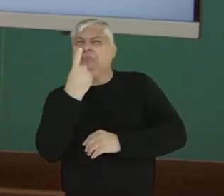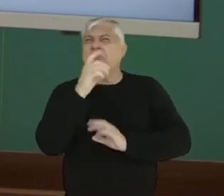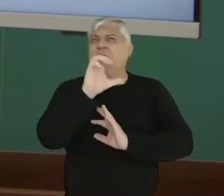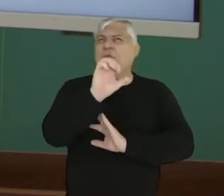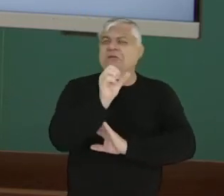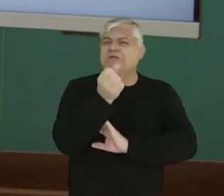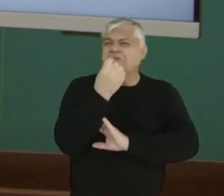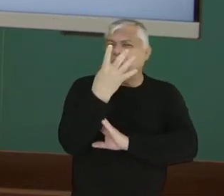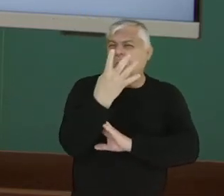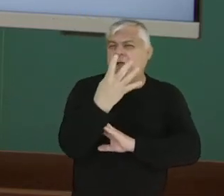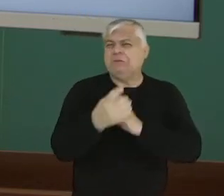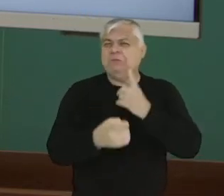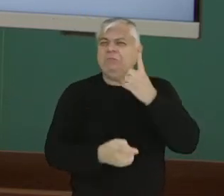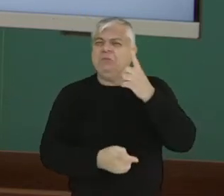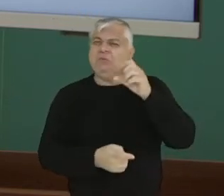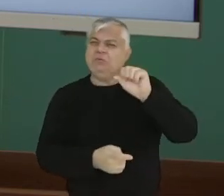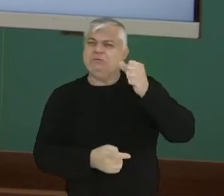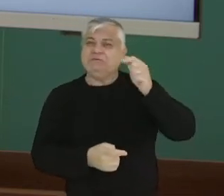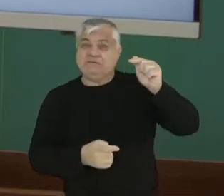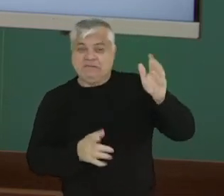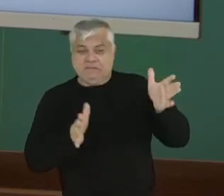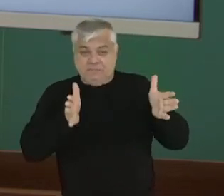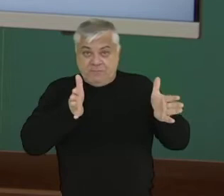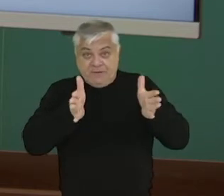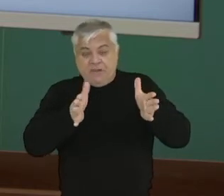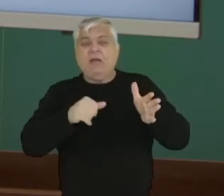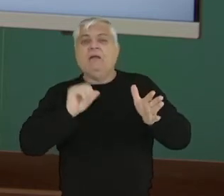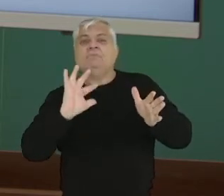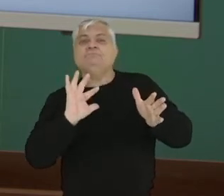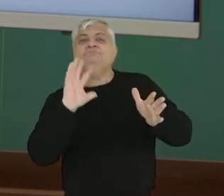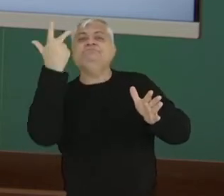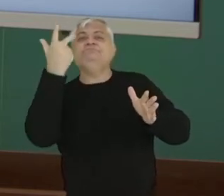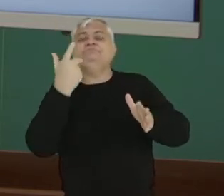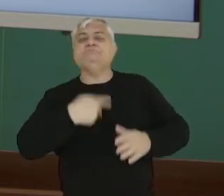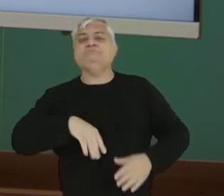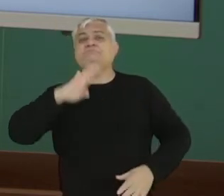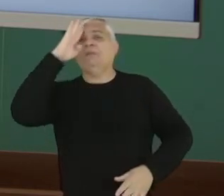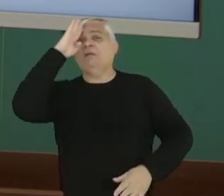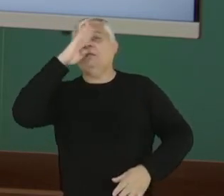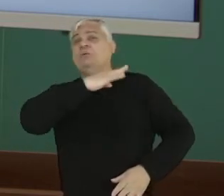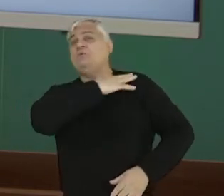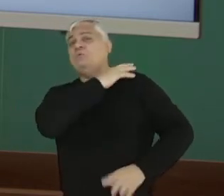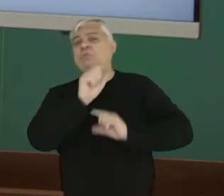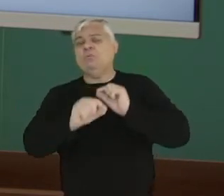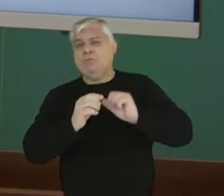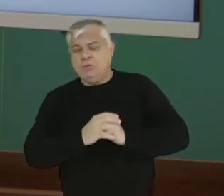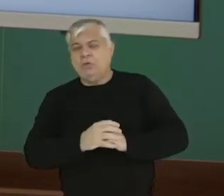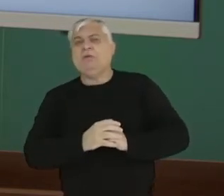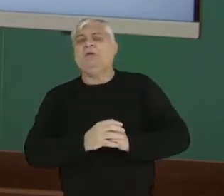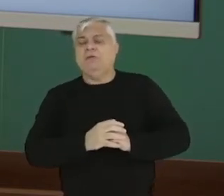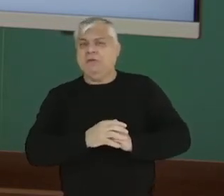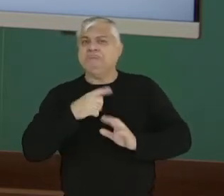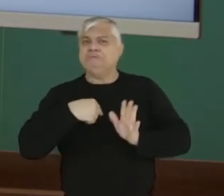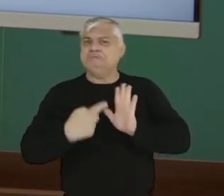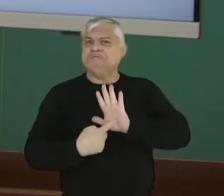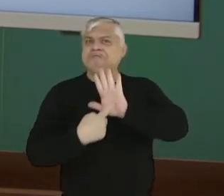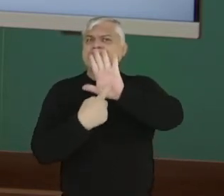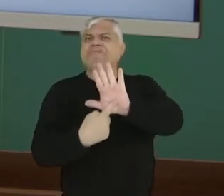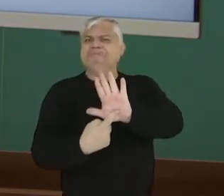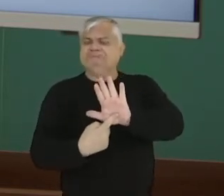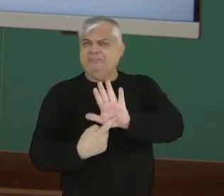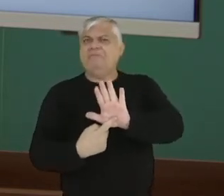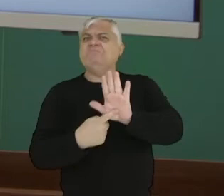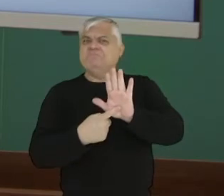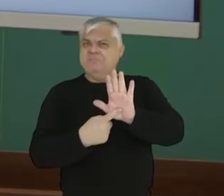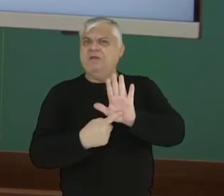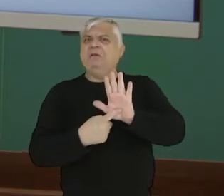1864 e 1870, proporcionou ao Exército Brasileiro um protagonismo muito grande